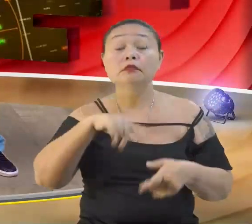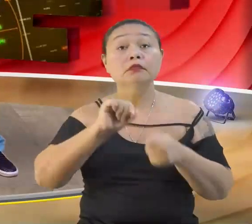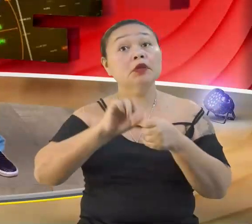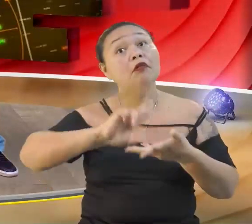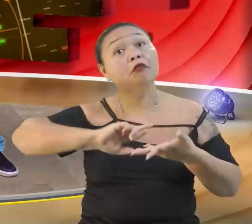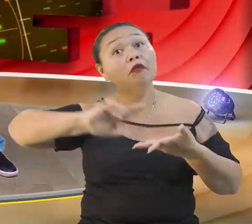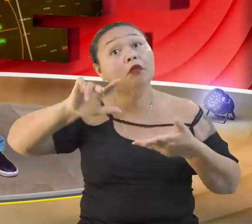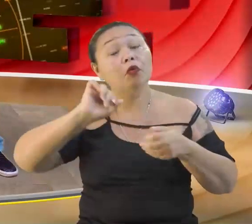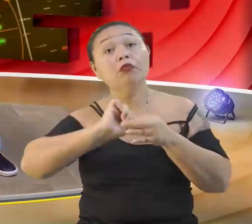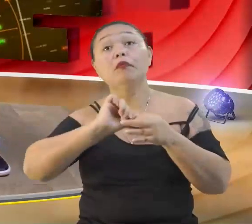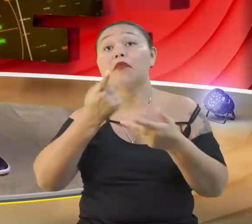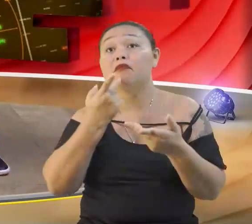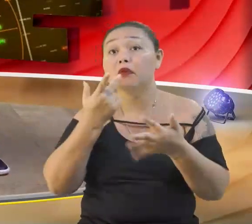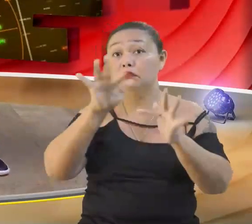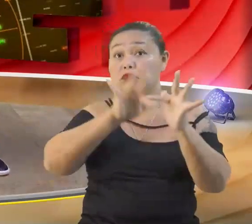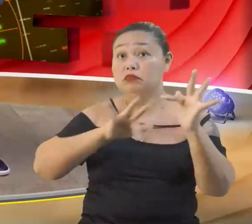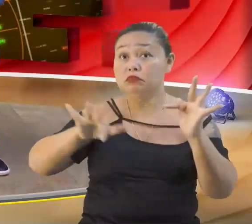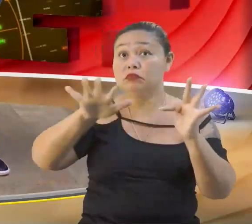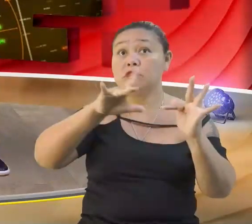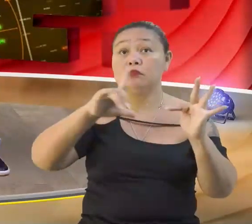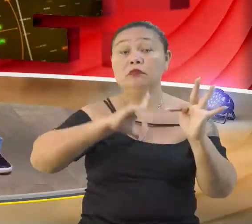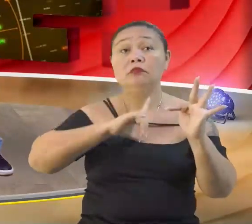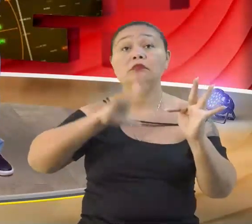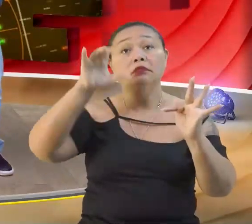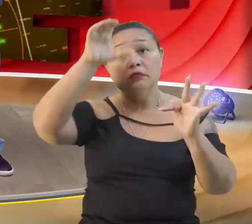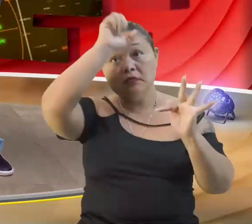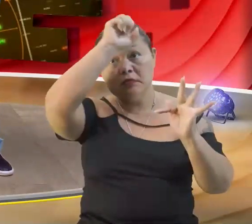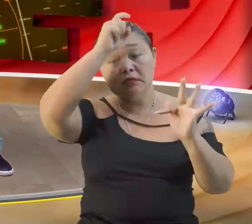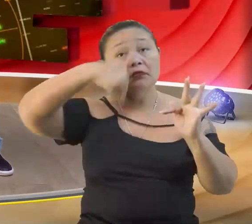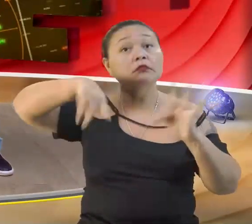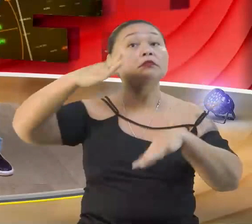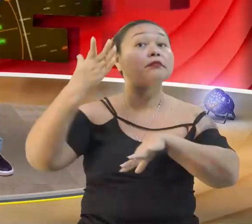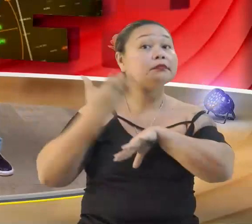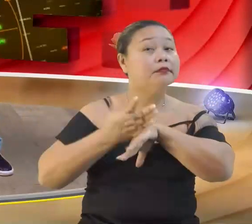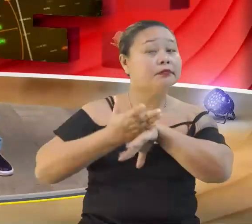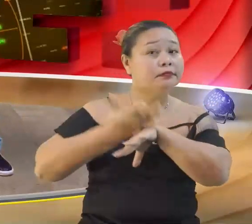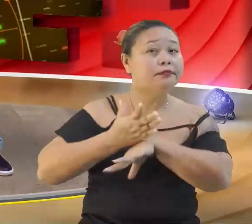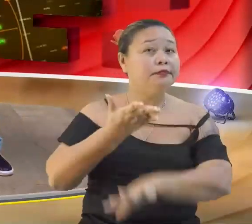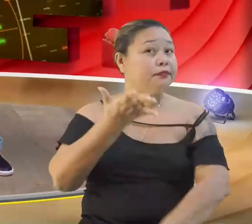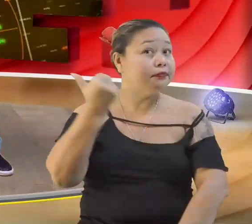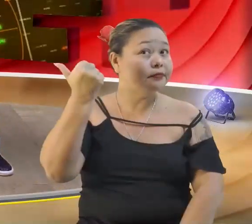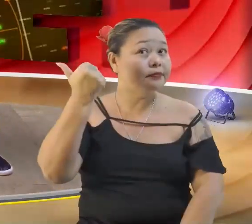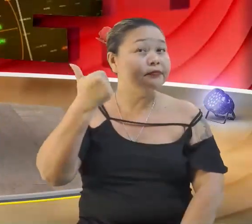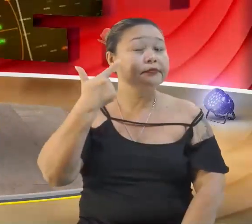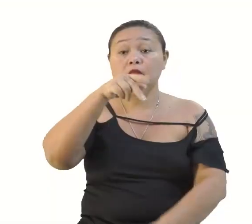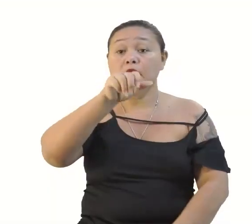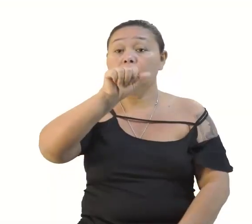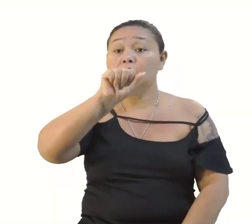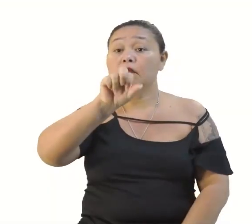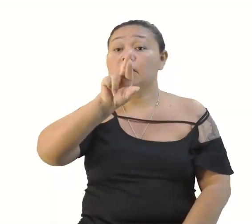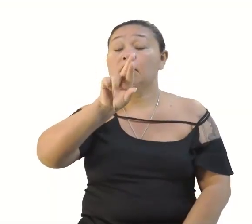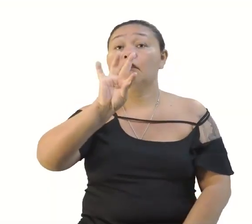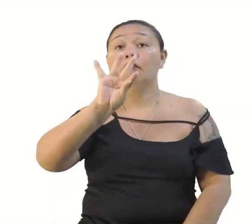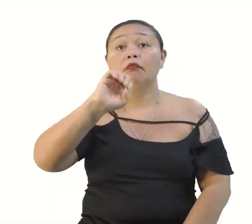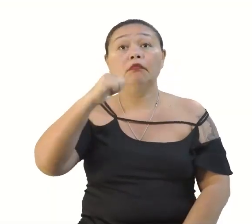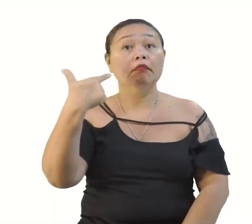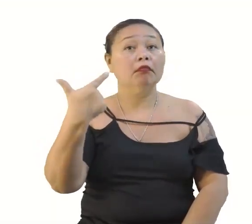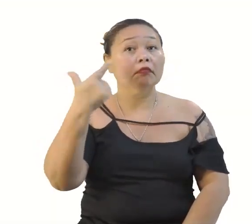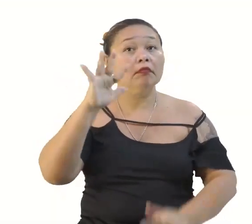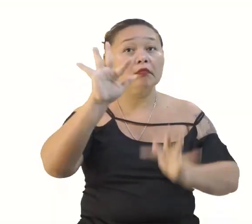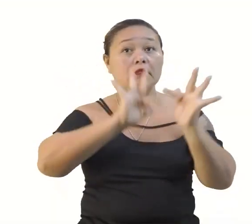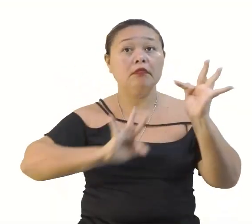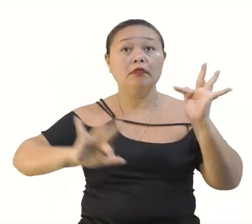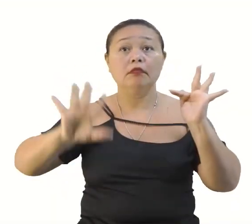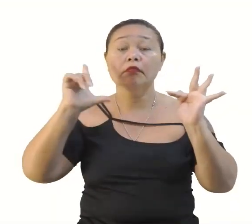falando de função. Tudo isso é aprendizado, é para você praticar, tá? Vamos lá então? Se liga no material, certo? Certinho. No